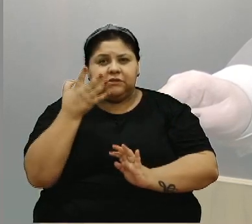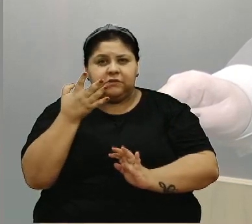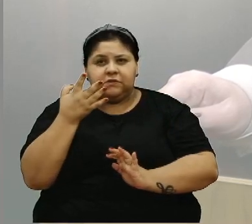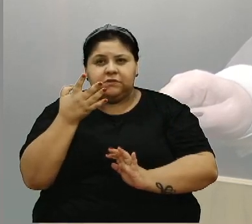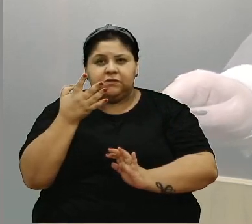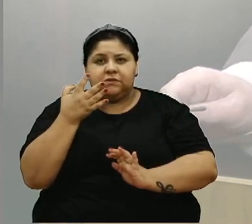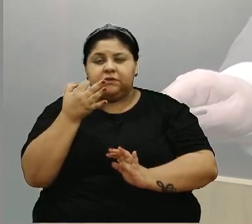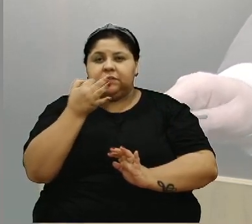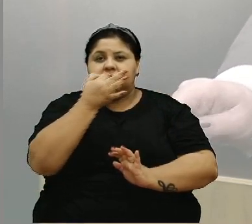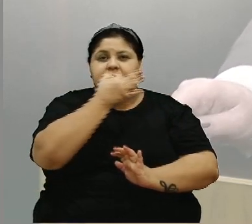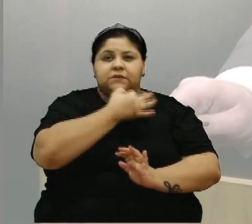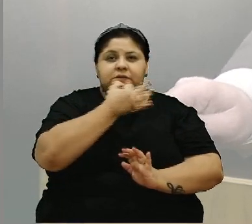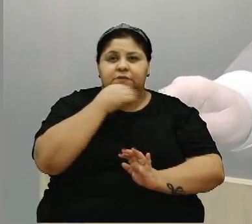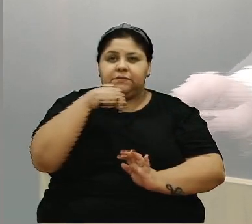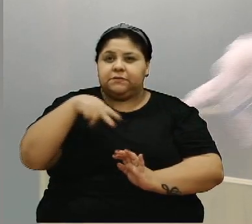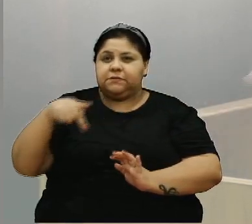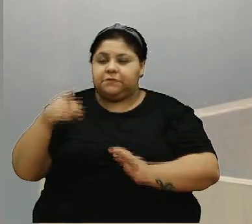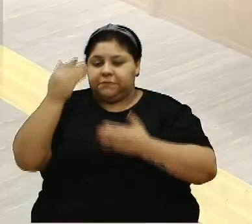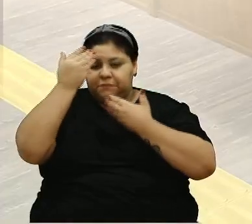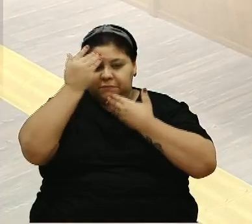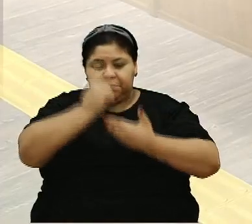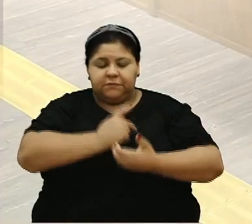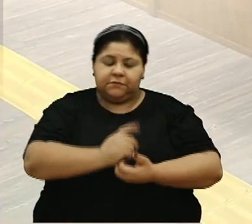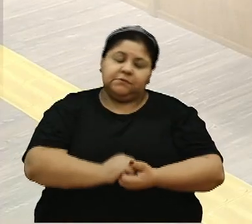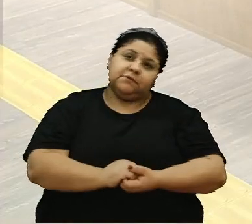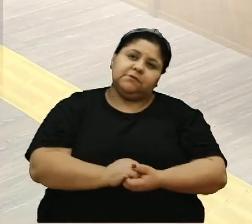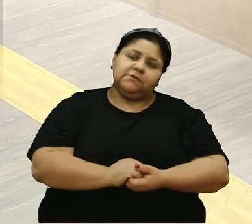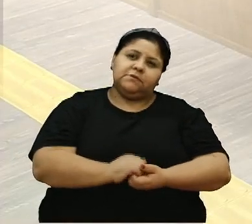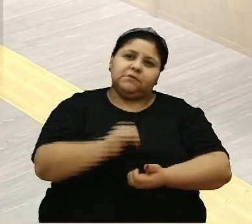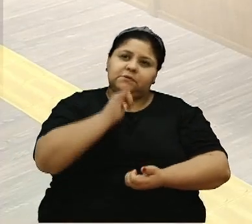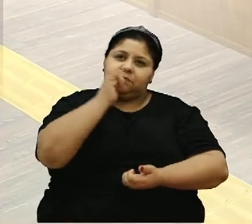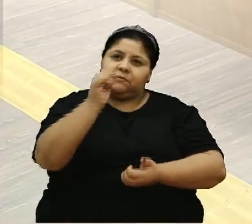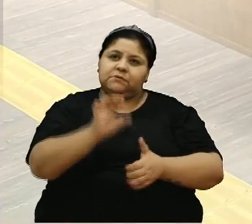Caxias, Nova Petrópolis. Obrigado, senhora presidente. Declaração de líder, bancada do PDT.